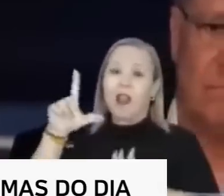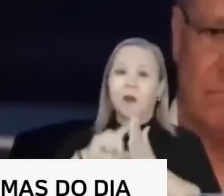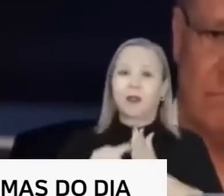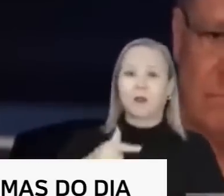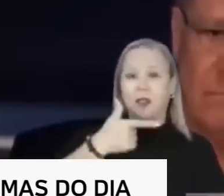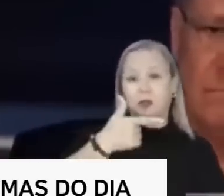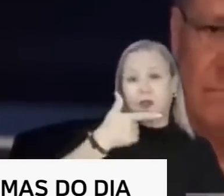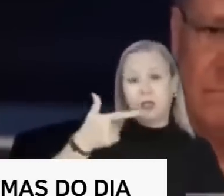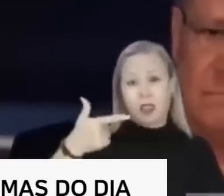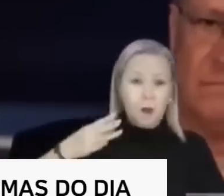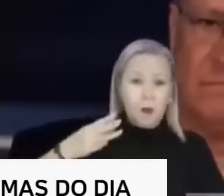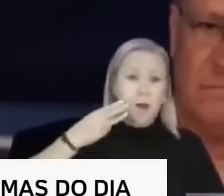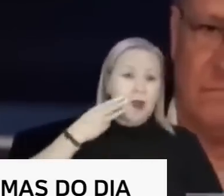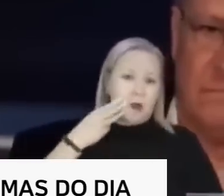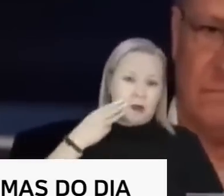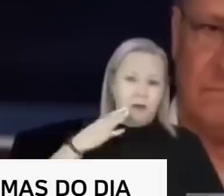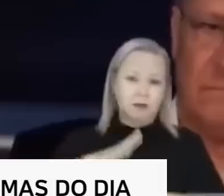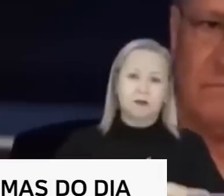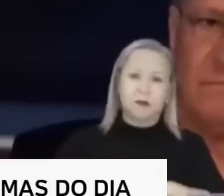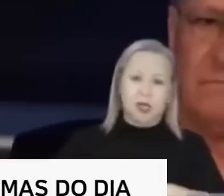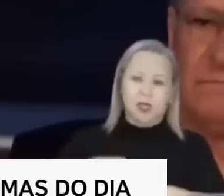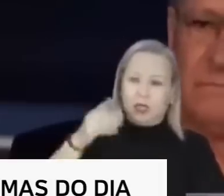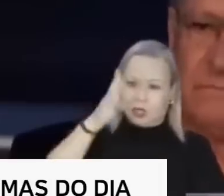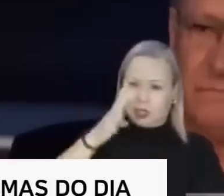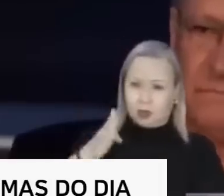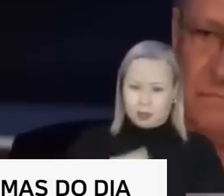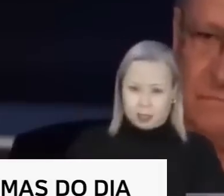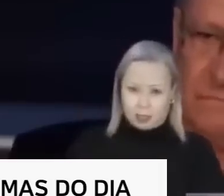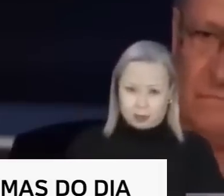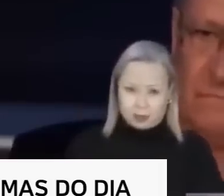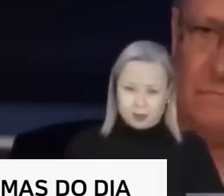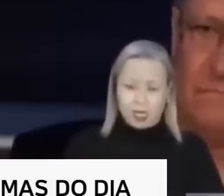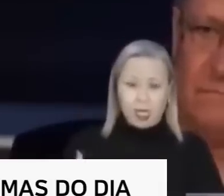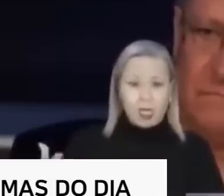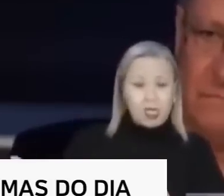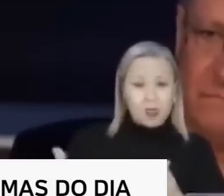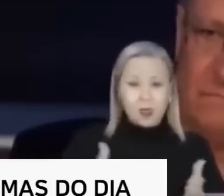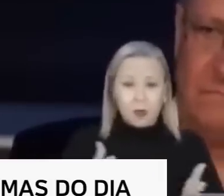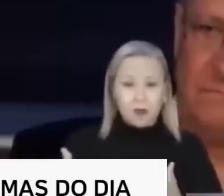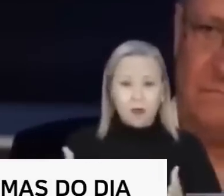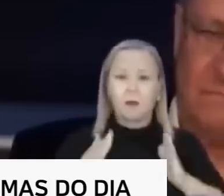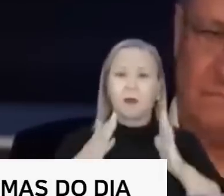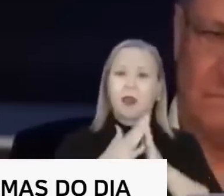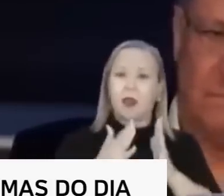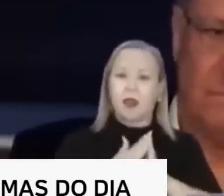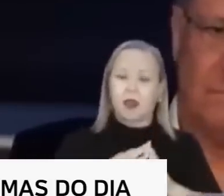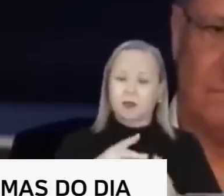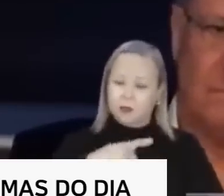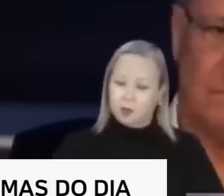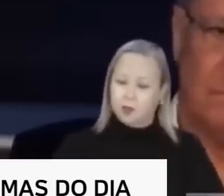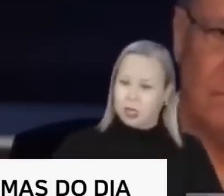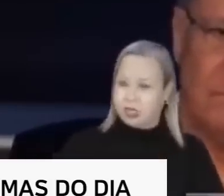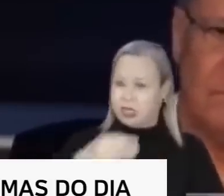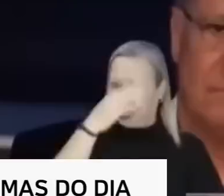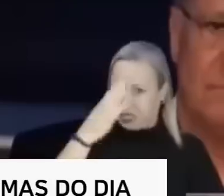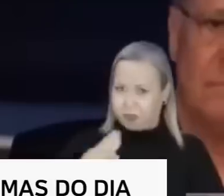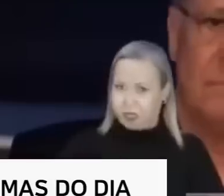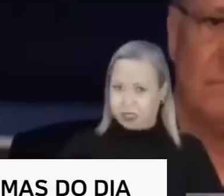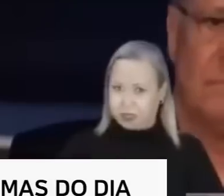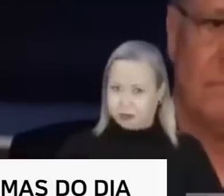220 milhões de brasileiros. Temporariamente é a casa de um presidente da República.